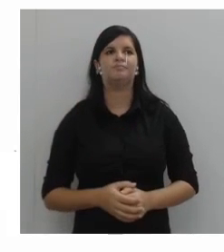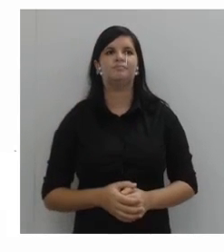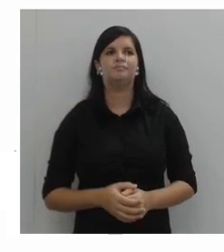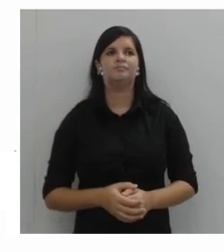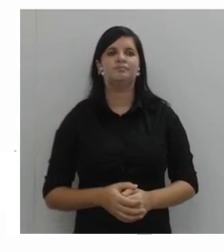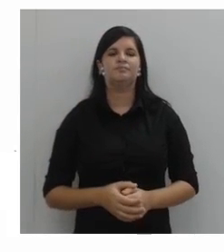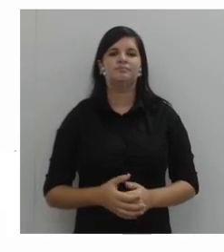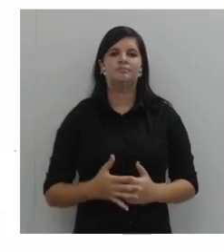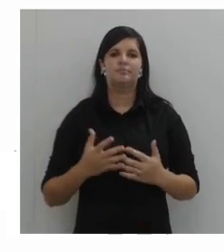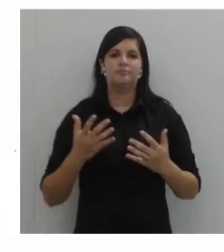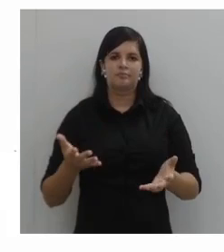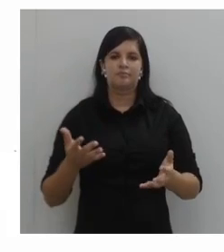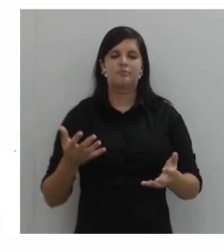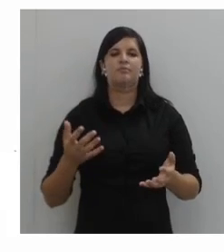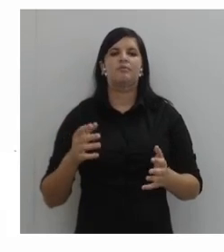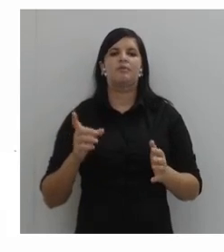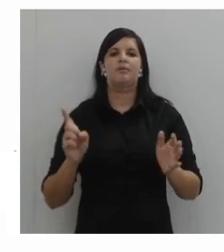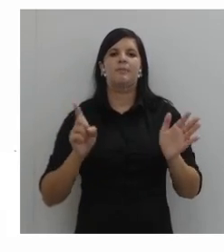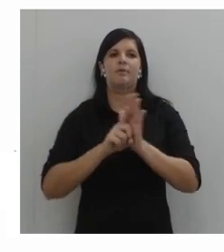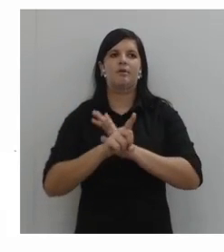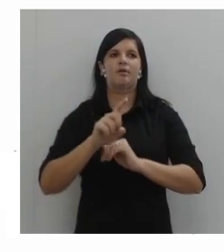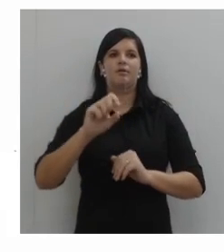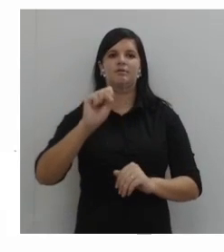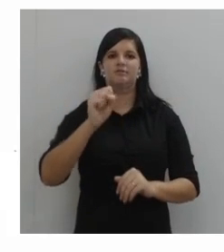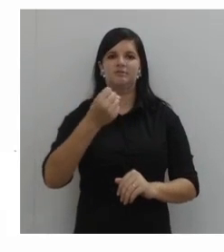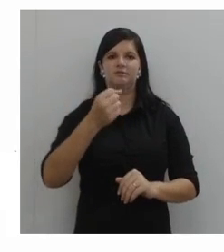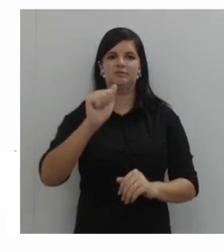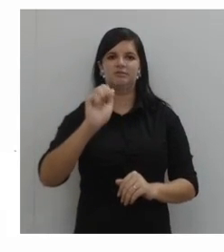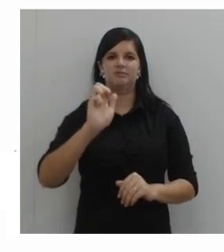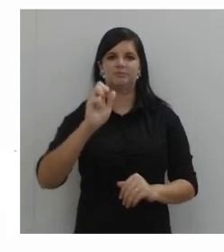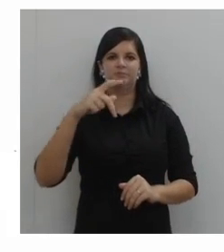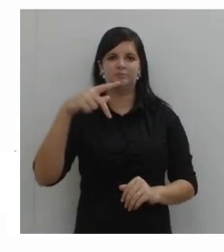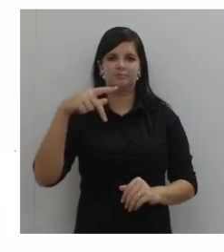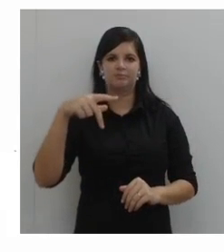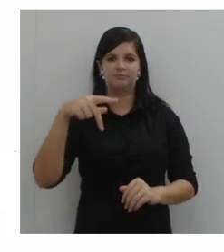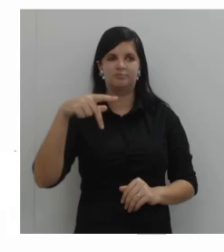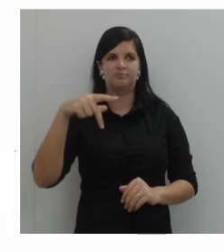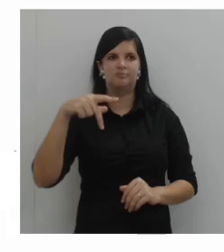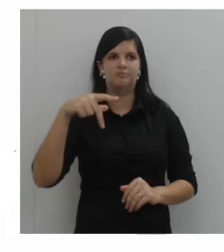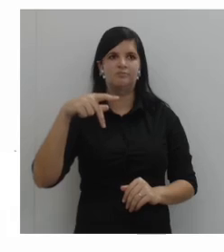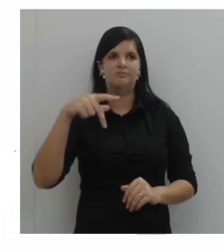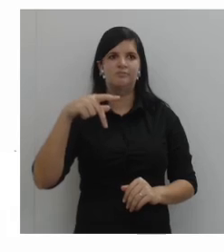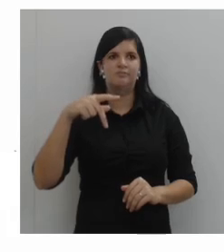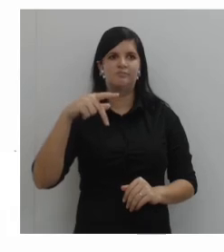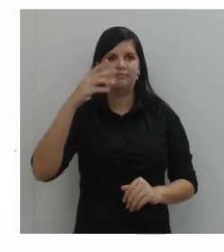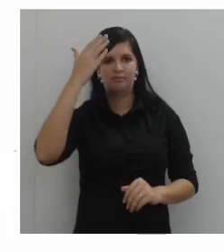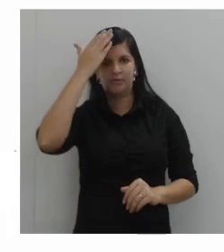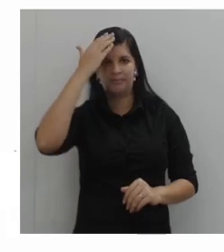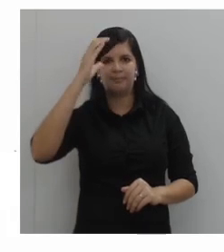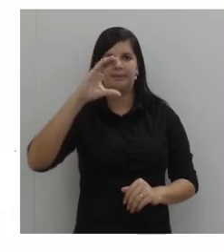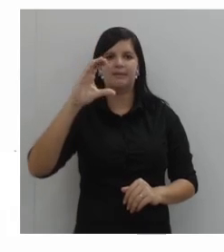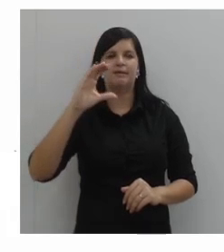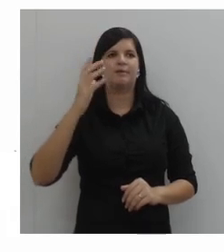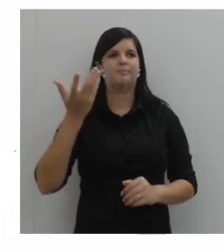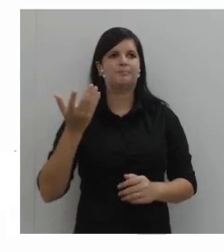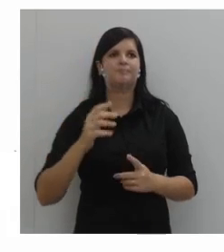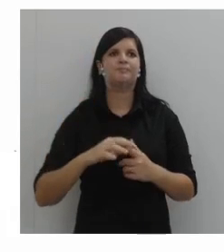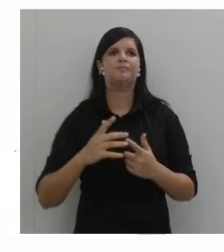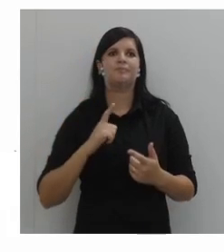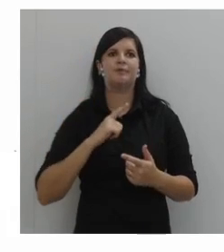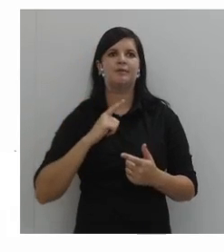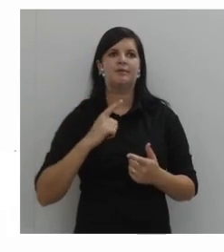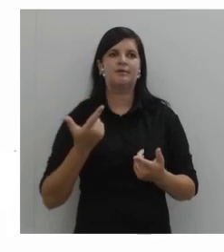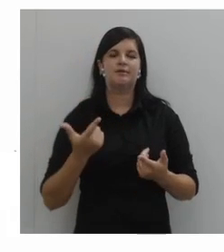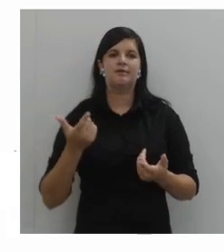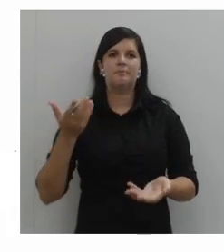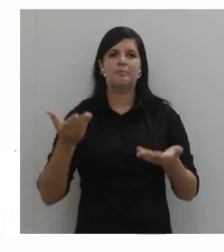uma questão, veja aí, essa questão ela é do SAEP, se não estiver enganado, Paraná. O que é que diz? Agora a gente tem uma questão